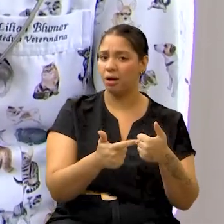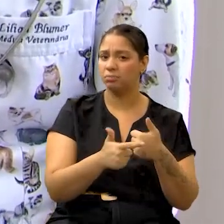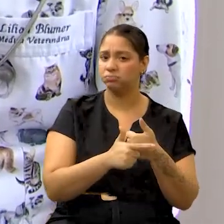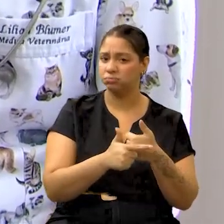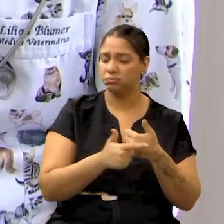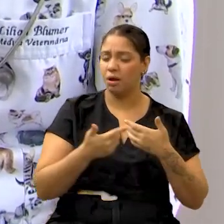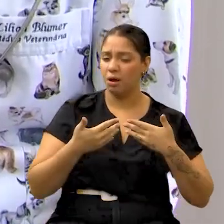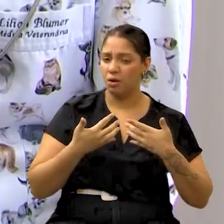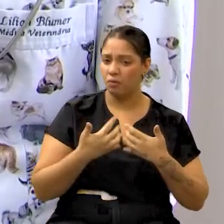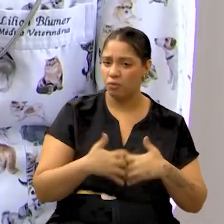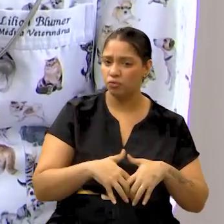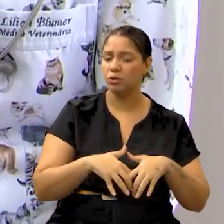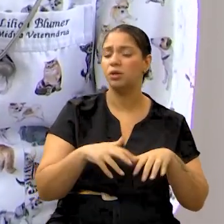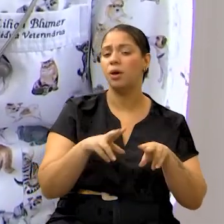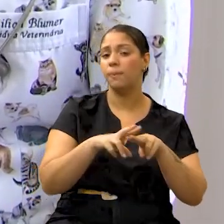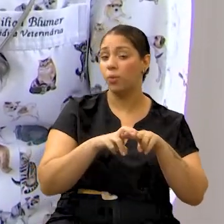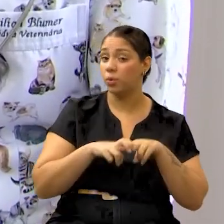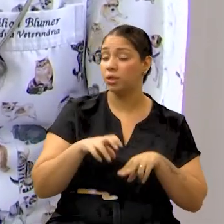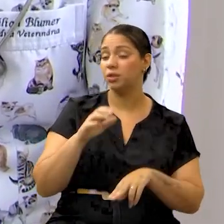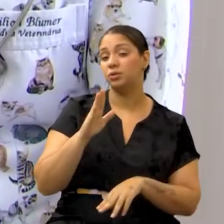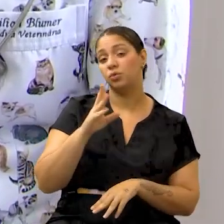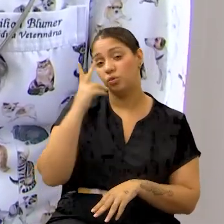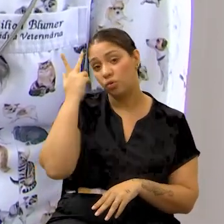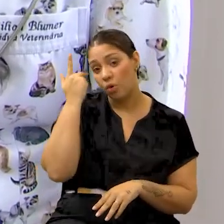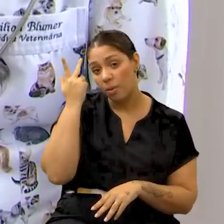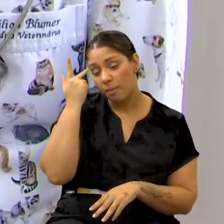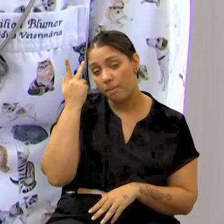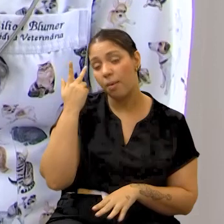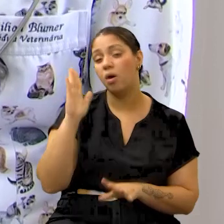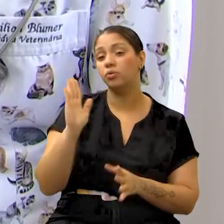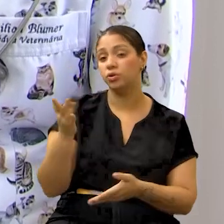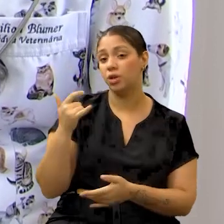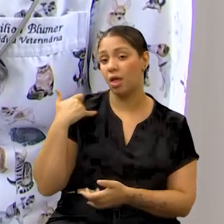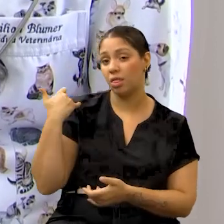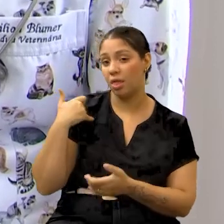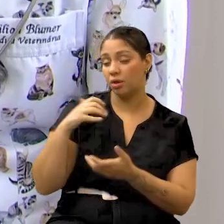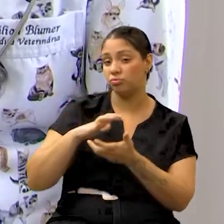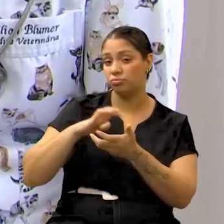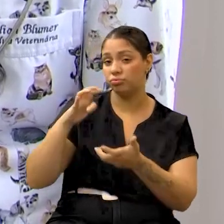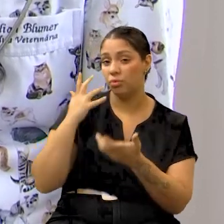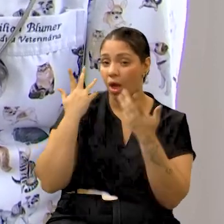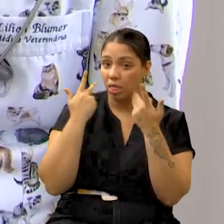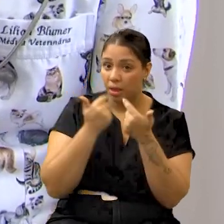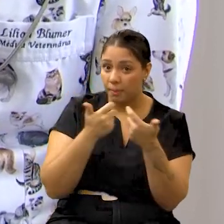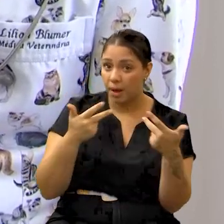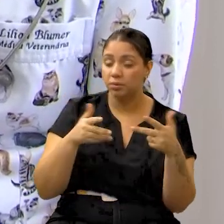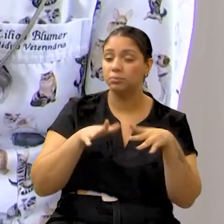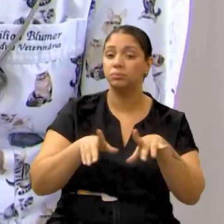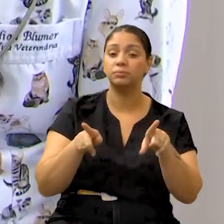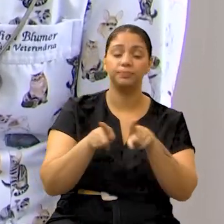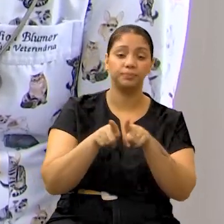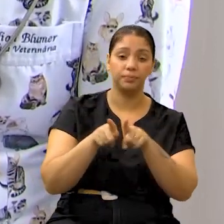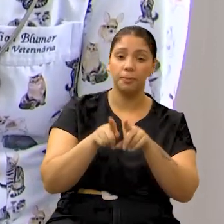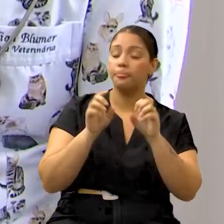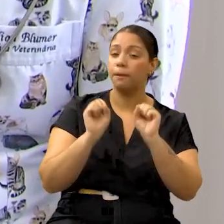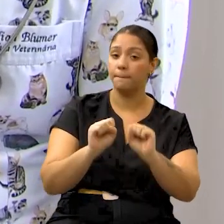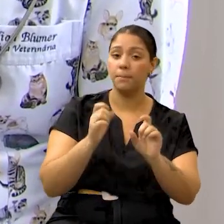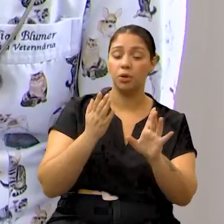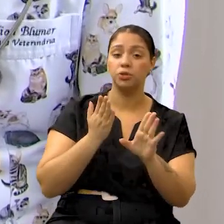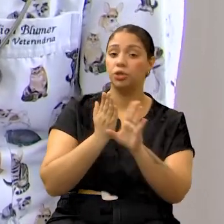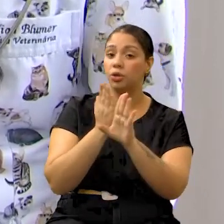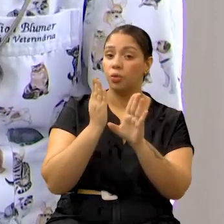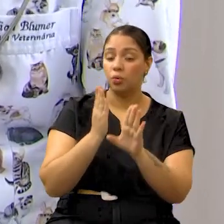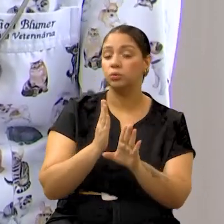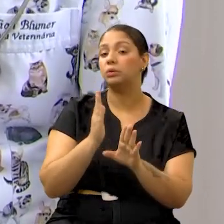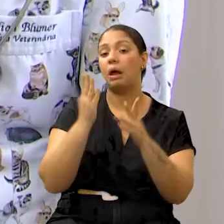capacidade funcional, por isso que ela é mais prevalente nos animais idosos, mas ela também pode ser